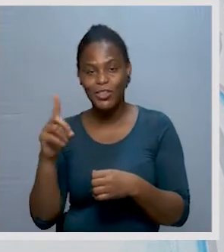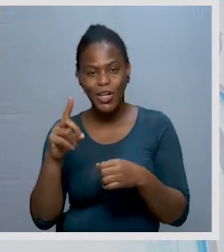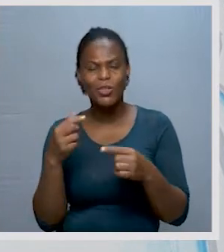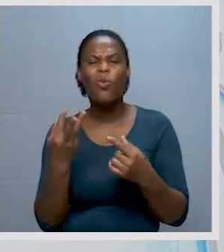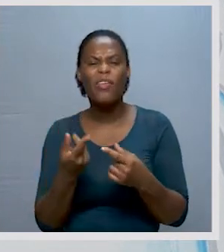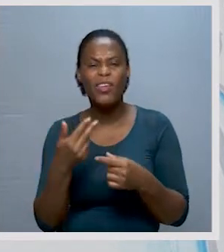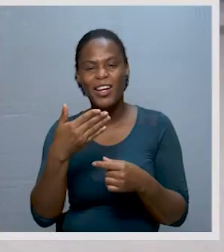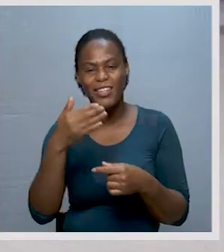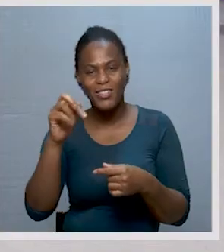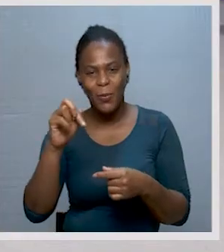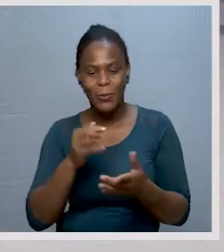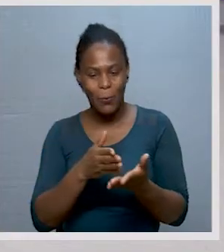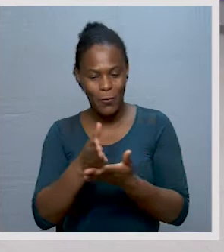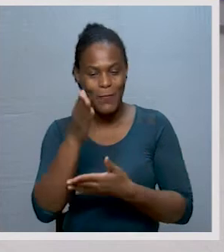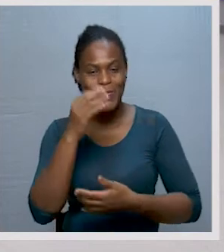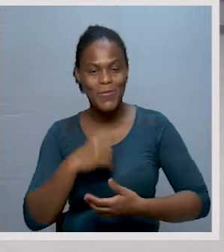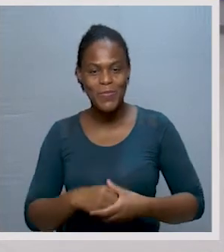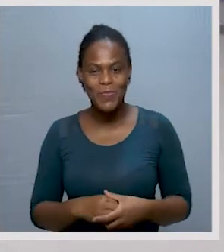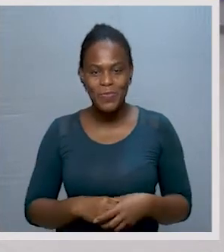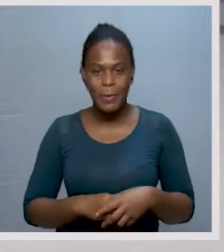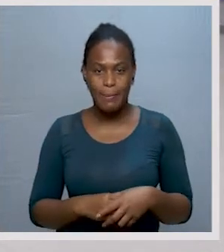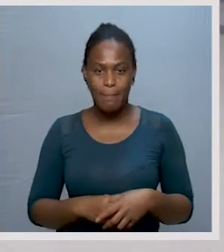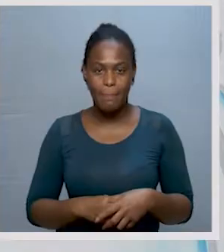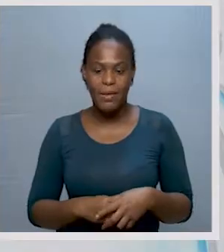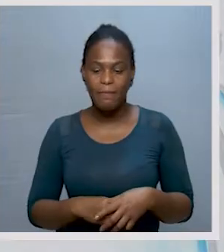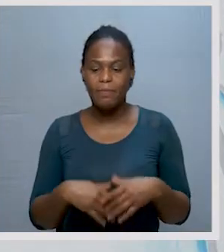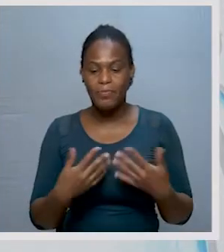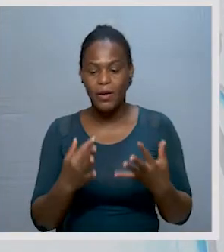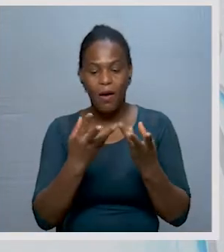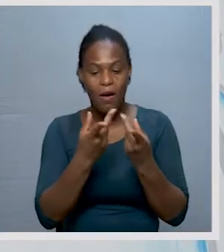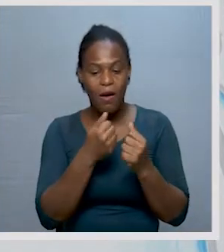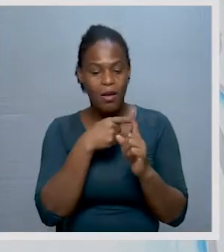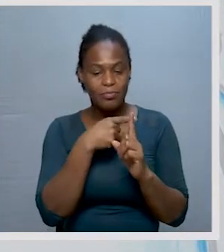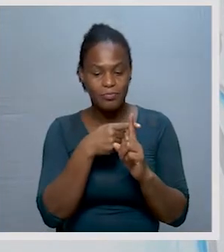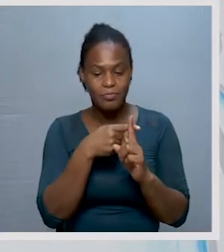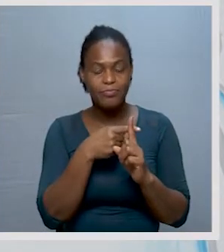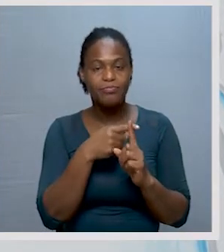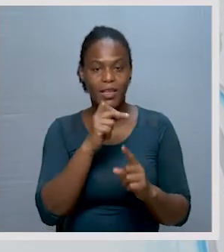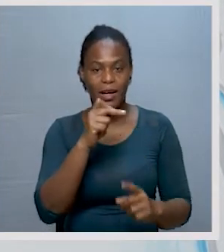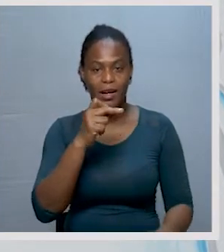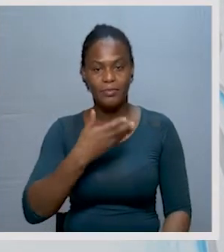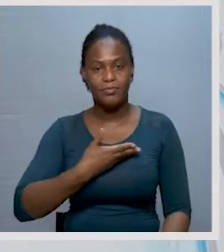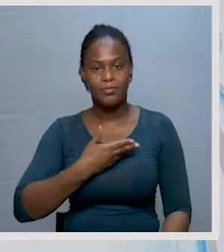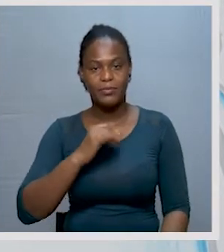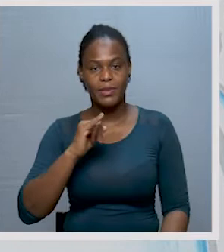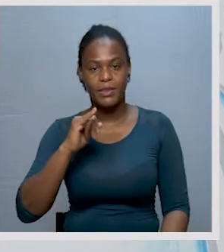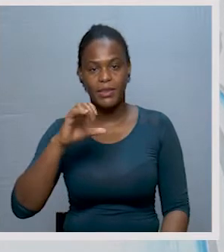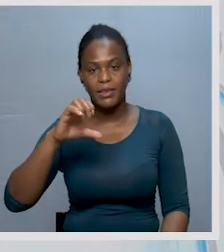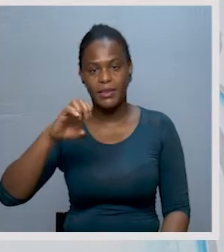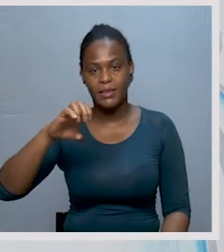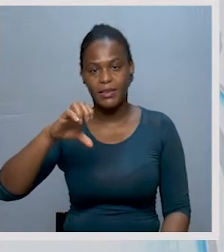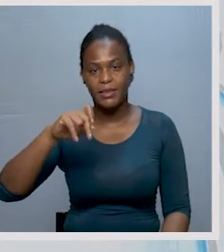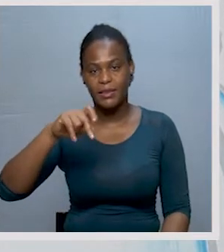Compreenderam? Então vamos prosseguir. Aqui nós temos a adição, a primeira forma que ele utilizou